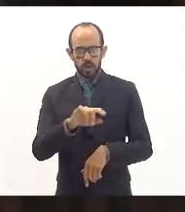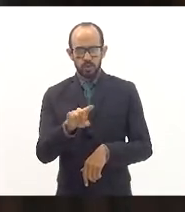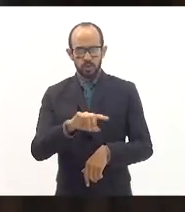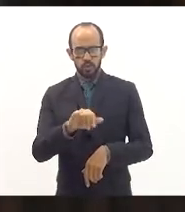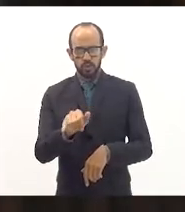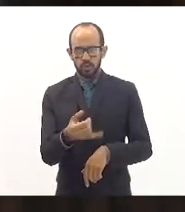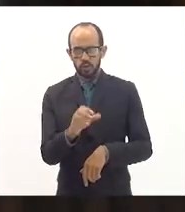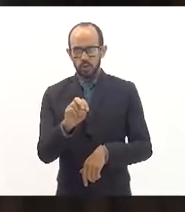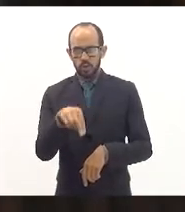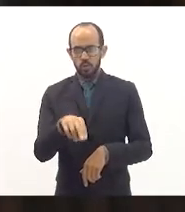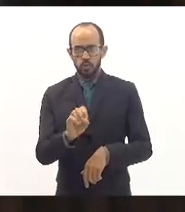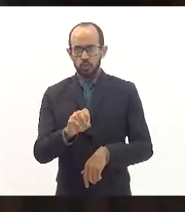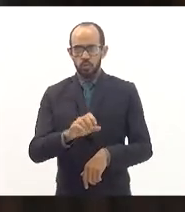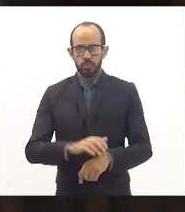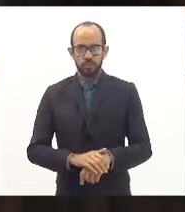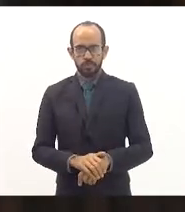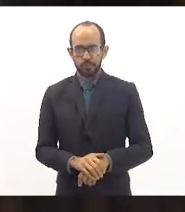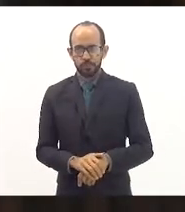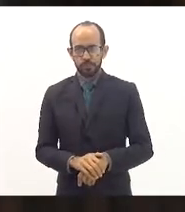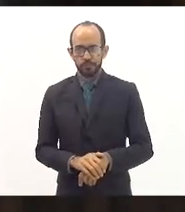Trajano Ribeiro, desculpe.